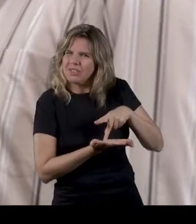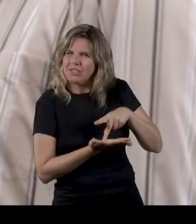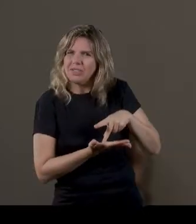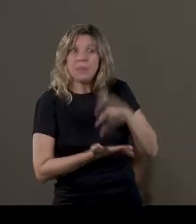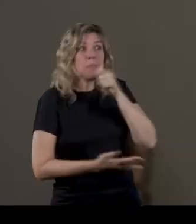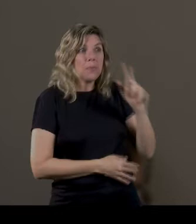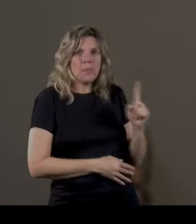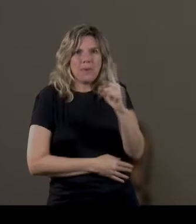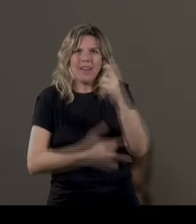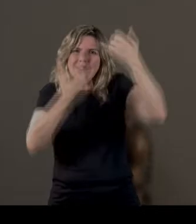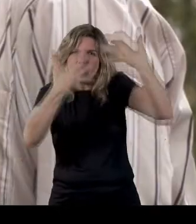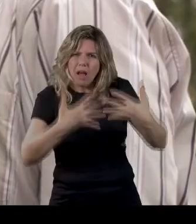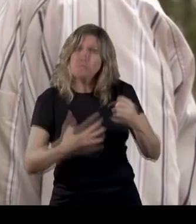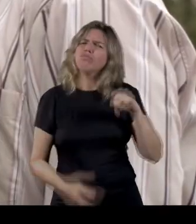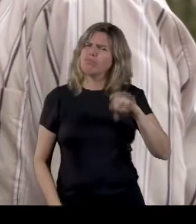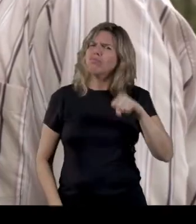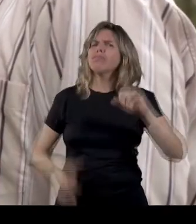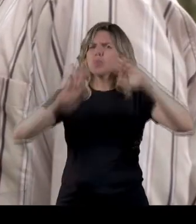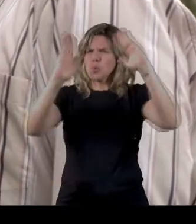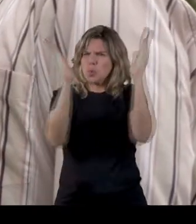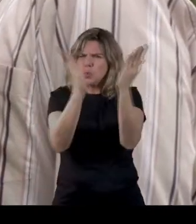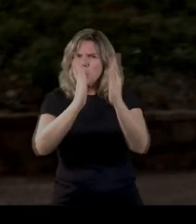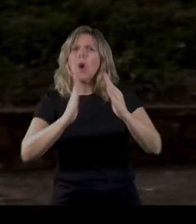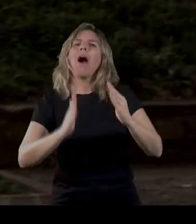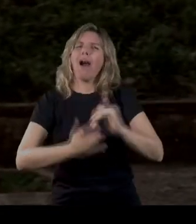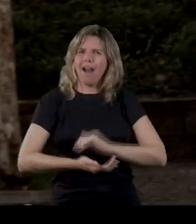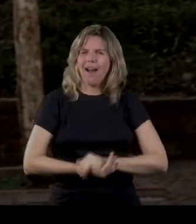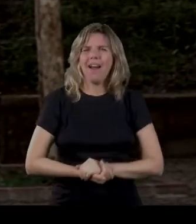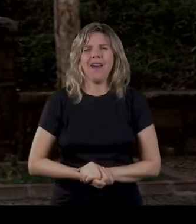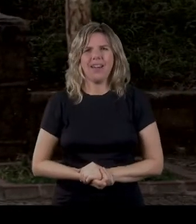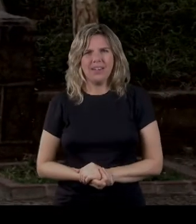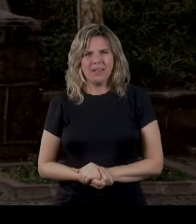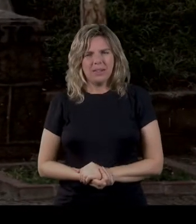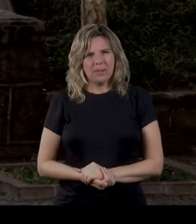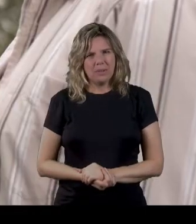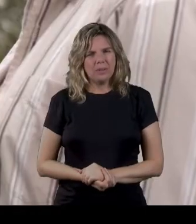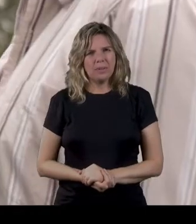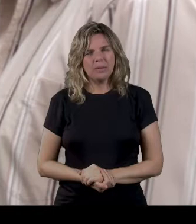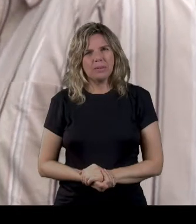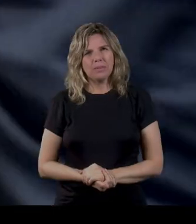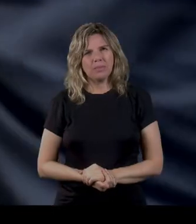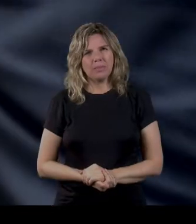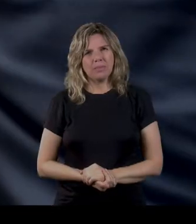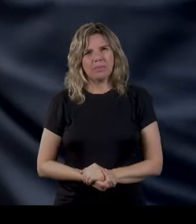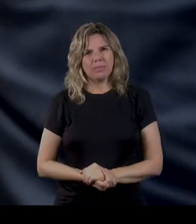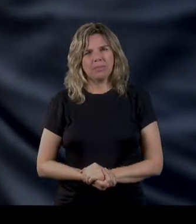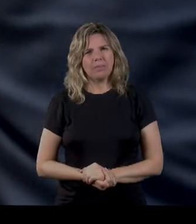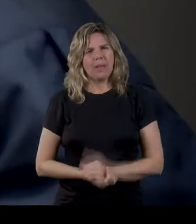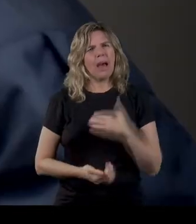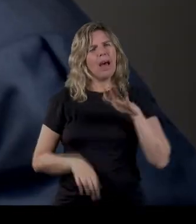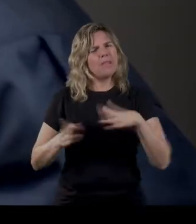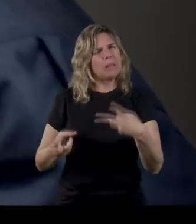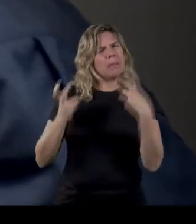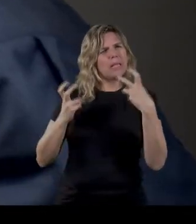essa que passou. São cinturinha fina. Cinturinha? Uma velhinha de cabelos brancos sobe devagar uma escadaria. Sabe que às vezes eu tenho a